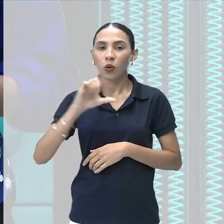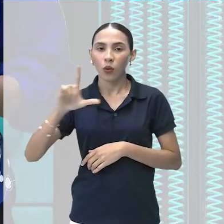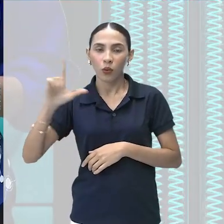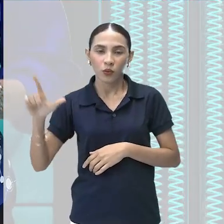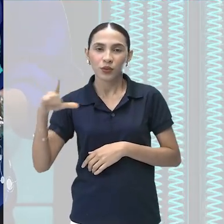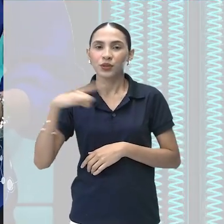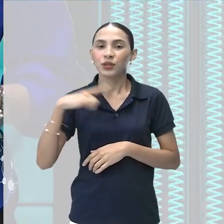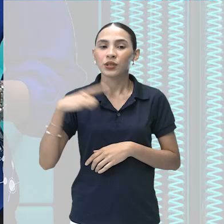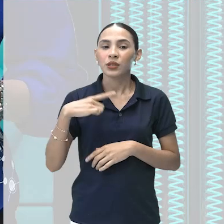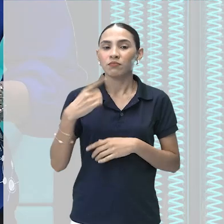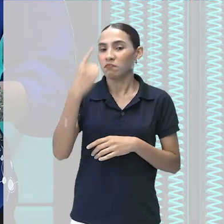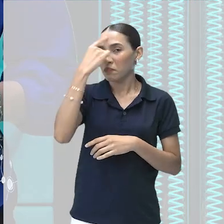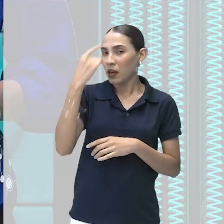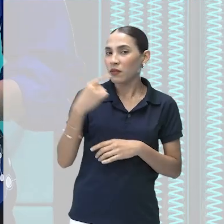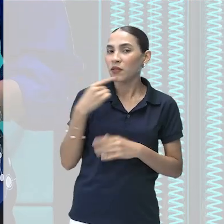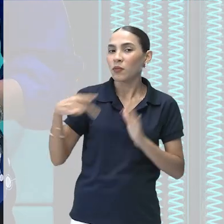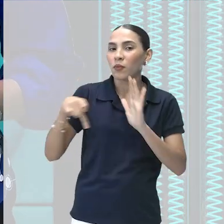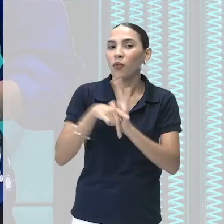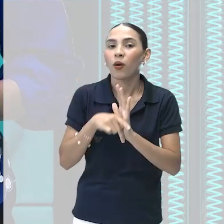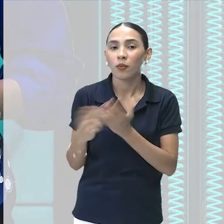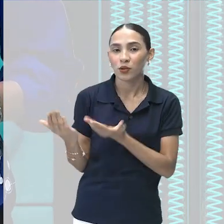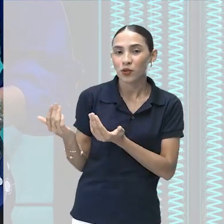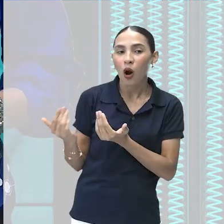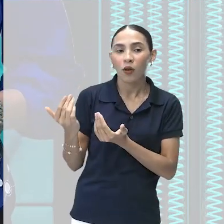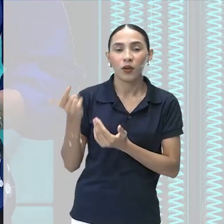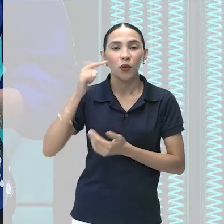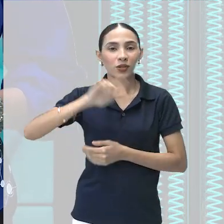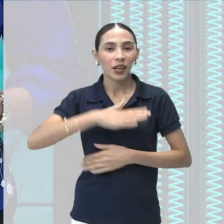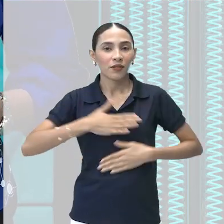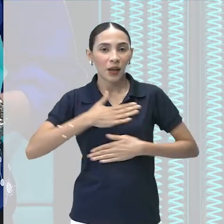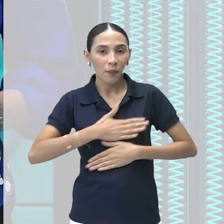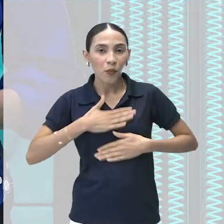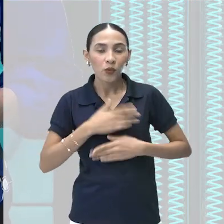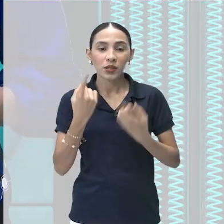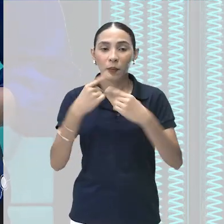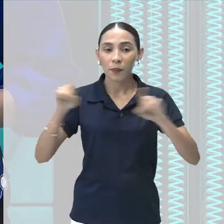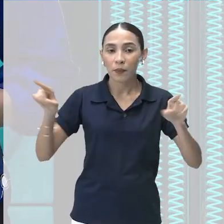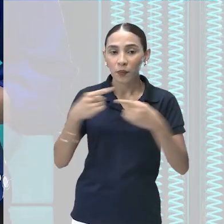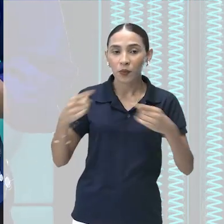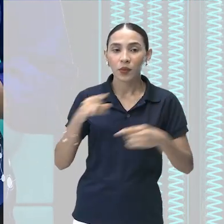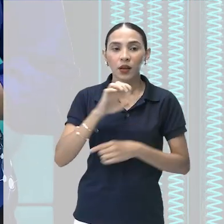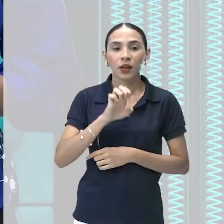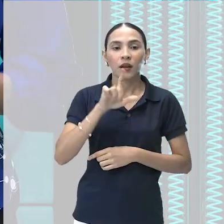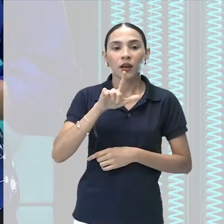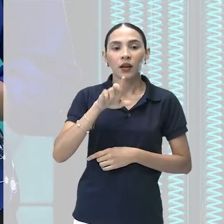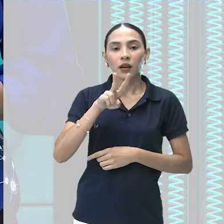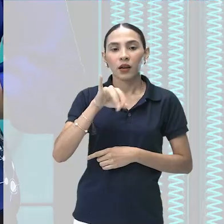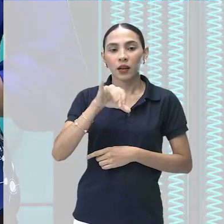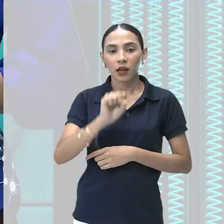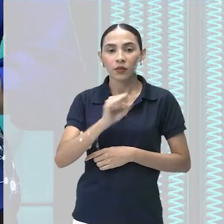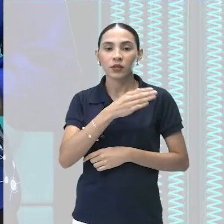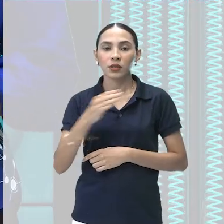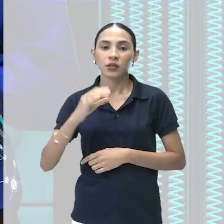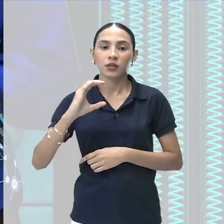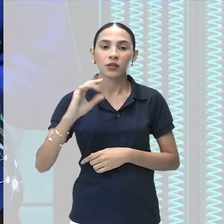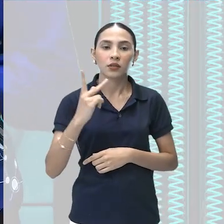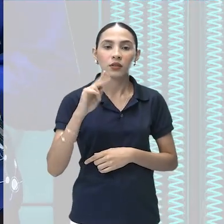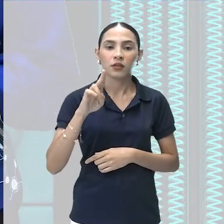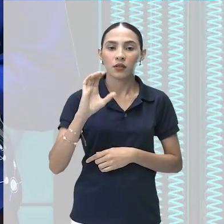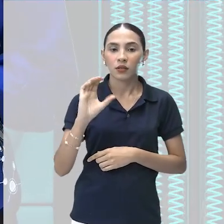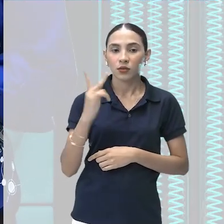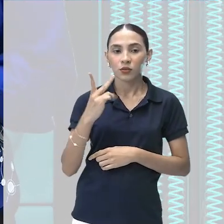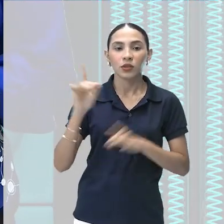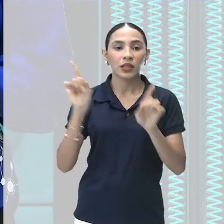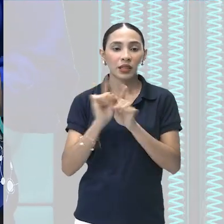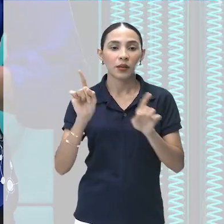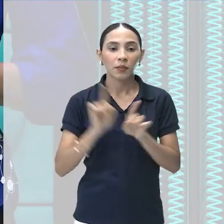vários jovens que se identificavam com as músicas e as letras de Elvis Presley, Chuck Berry, Beatles e